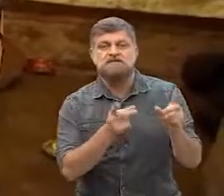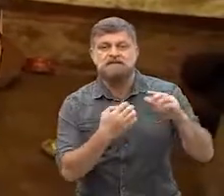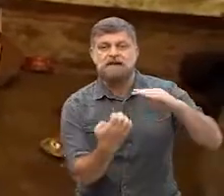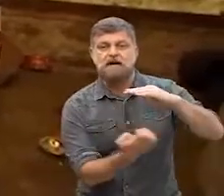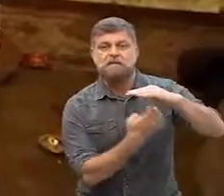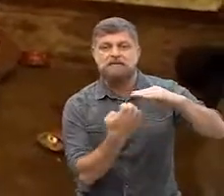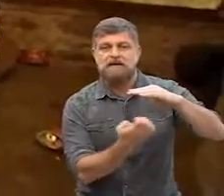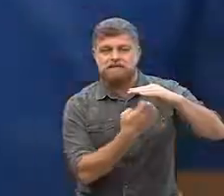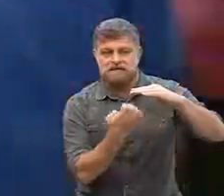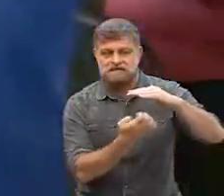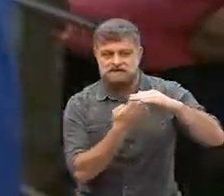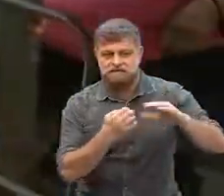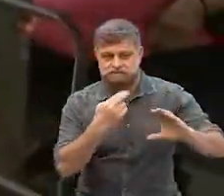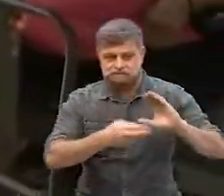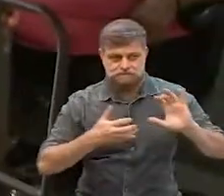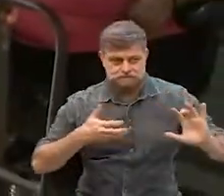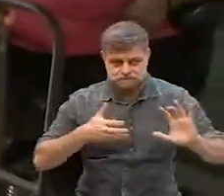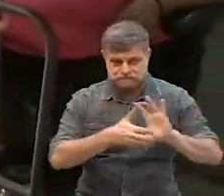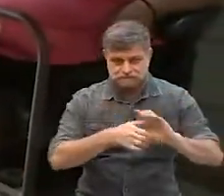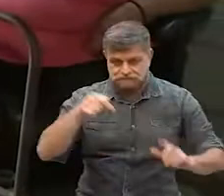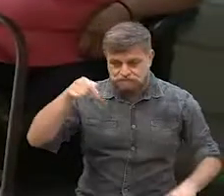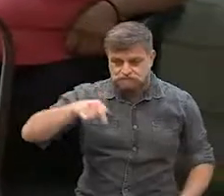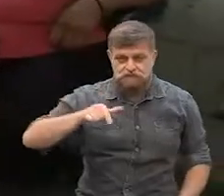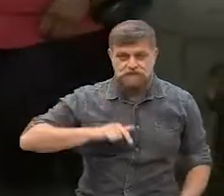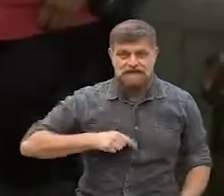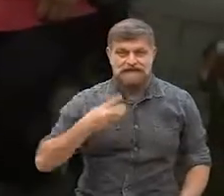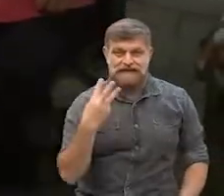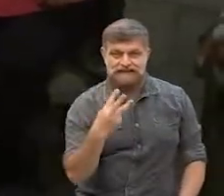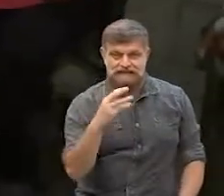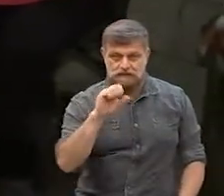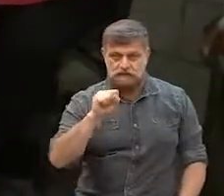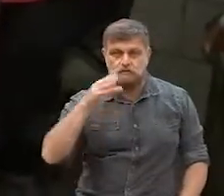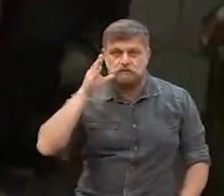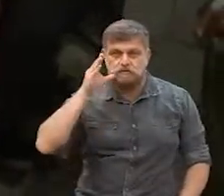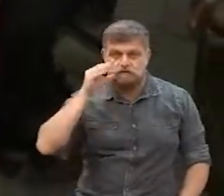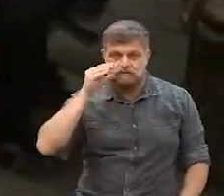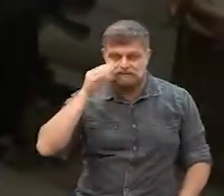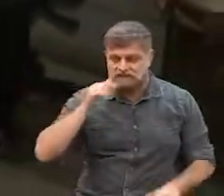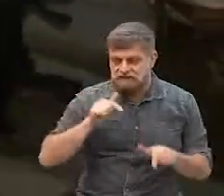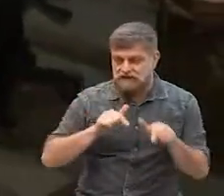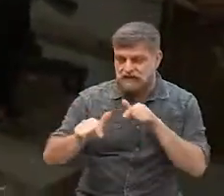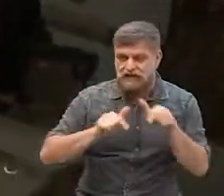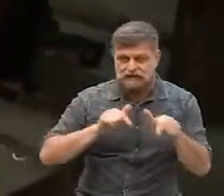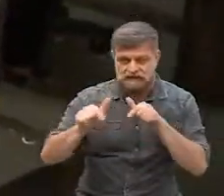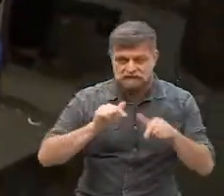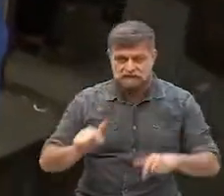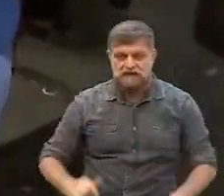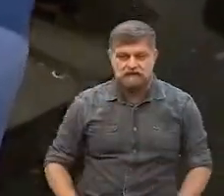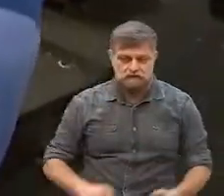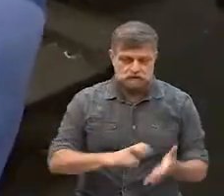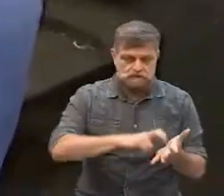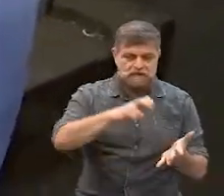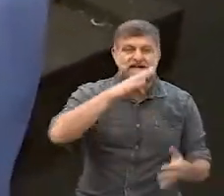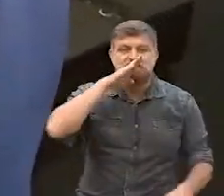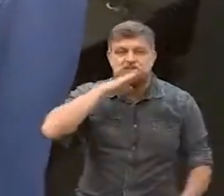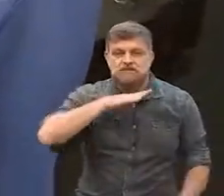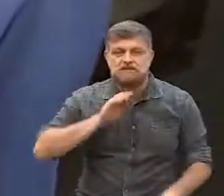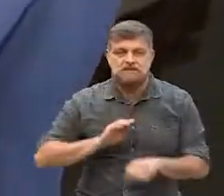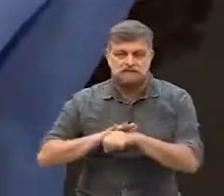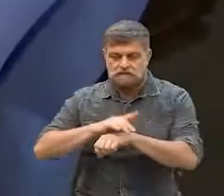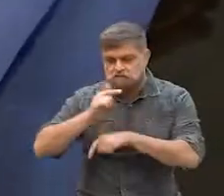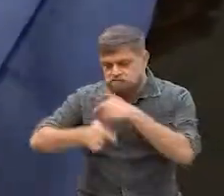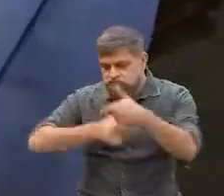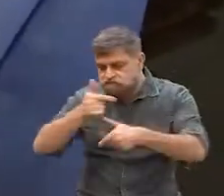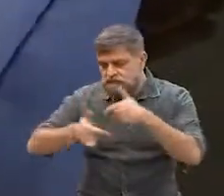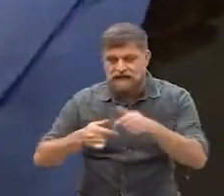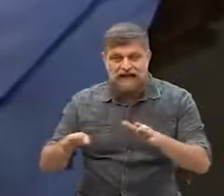empresas de reciclagem. Aqui são 38 cooperados que se dividem em turnos de trabalho desde a coleta